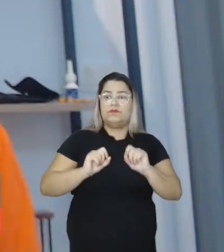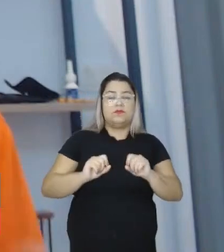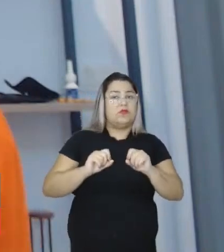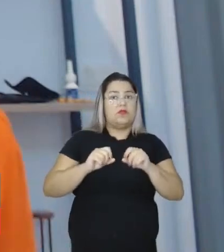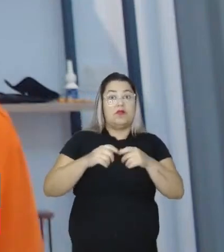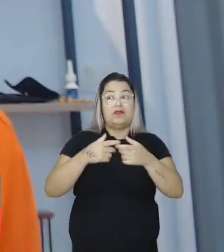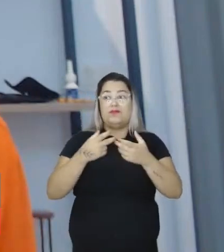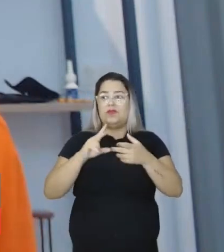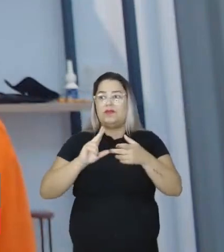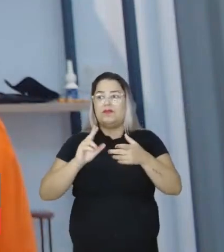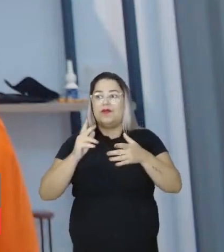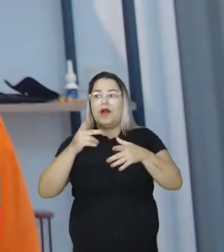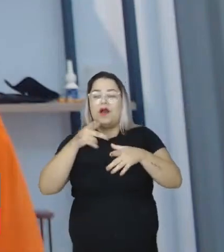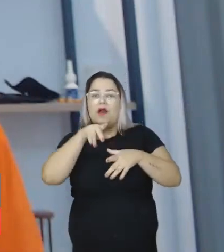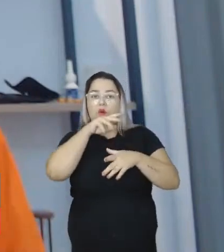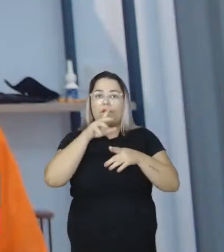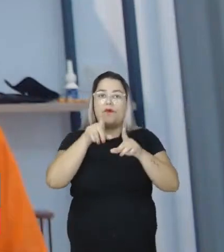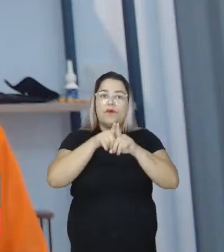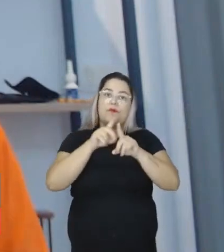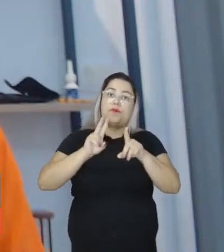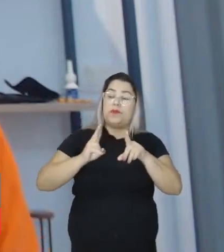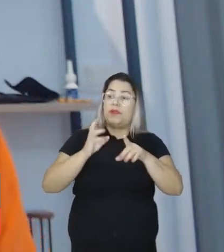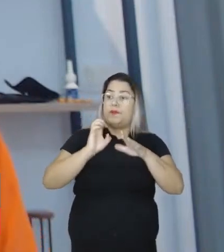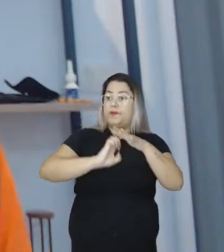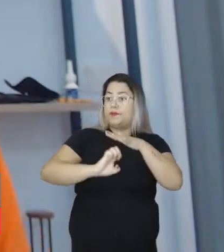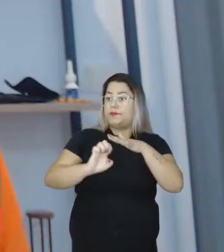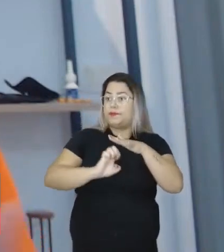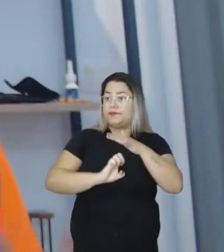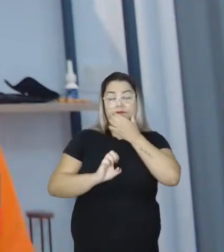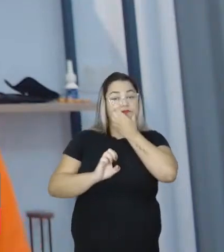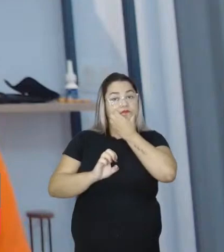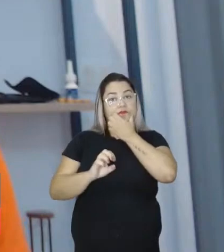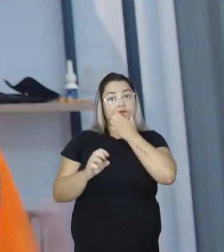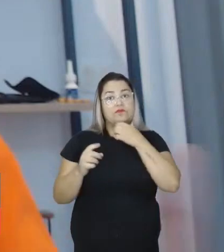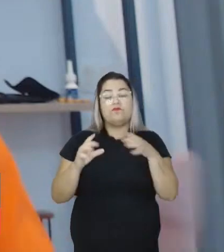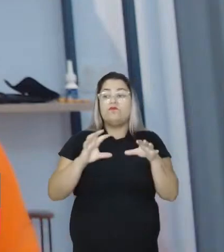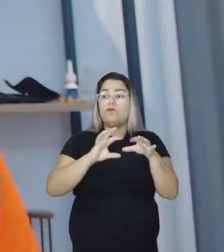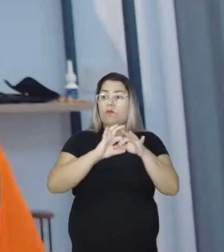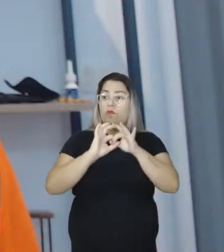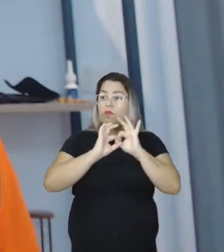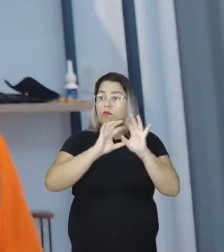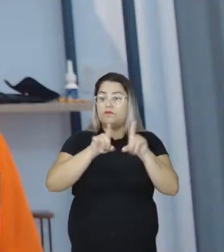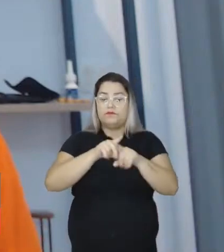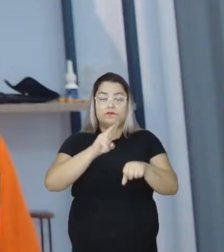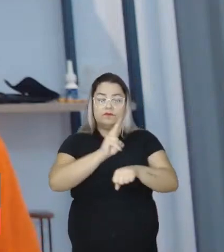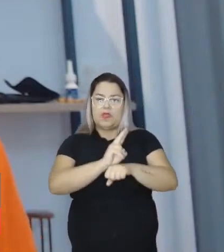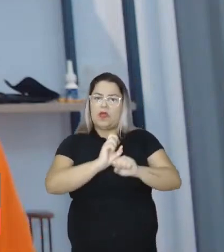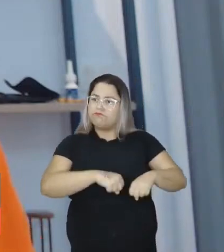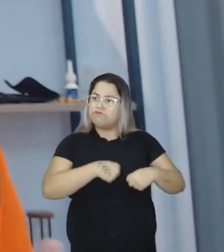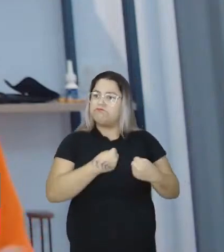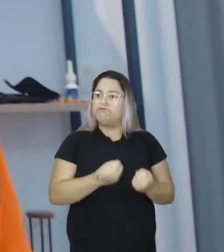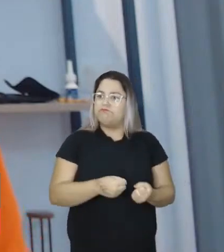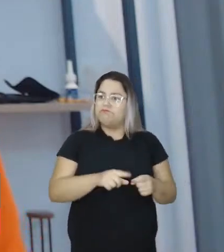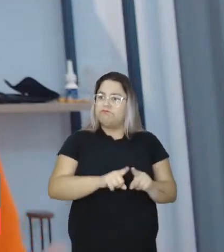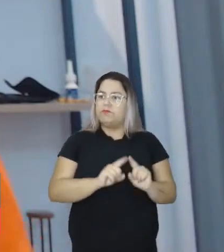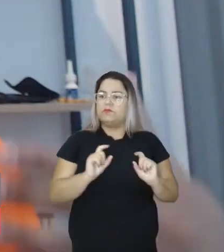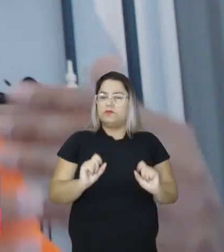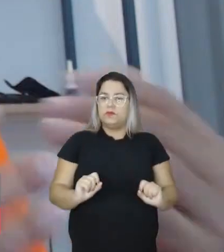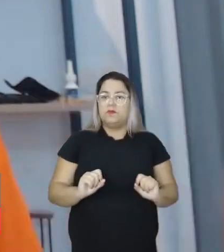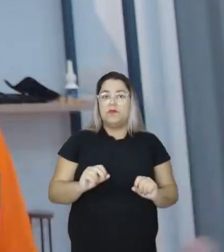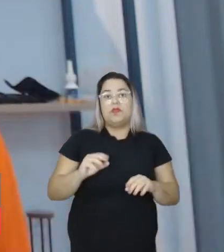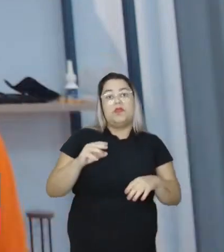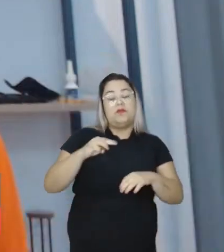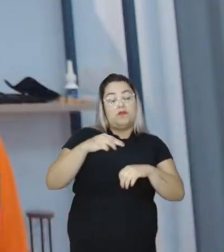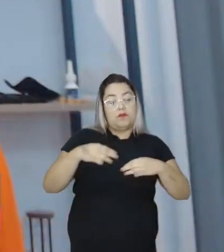empresa? Não, muito pelo contrário. Inclusive, não somente a União está defendendo isso, como você bem colocou, o